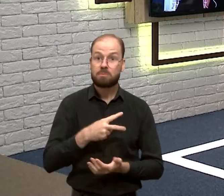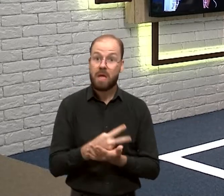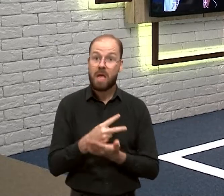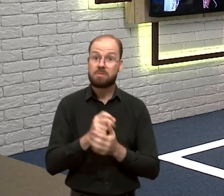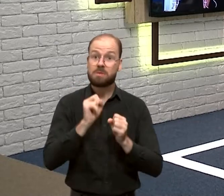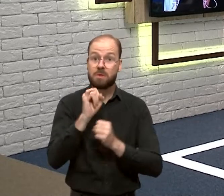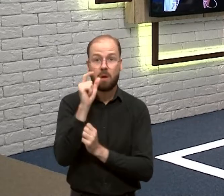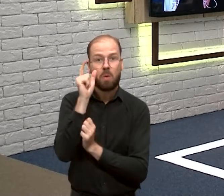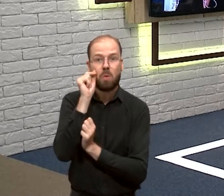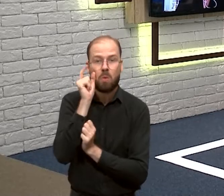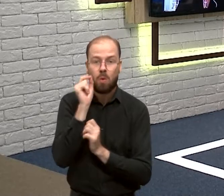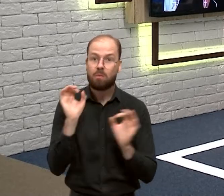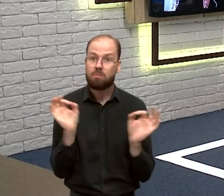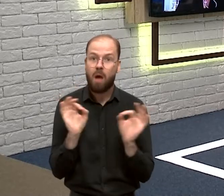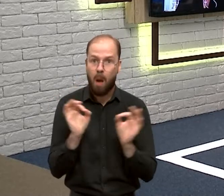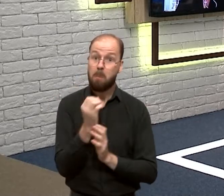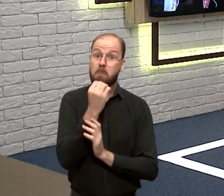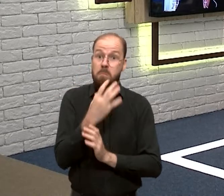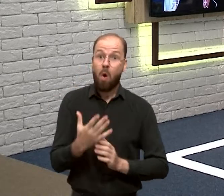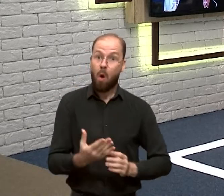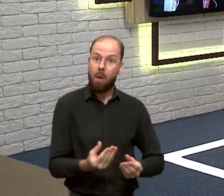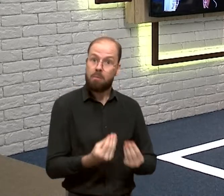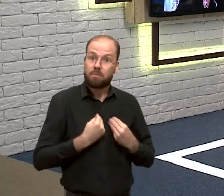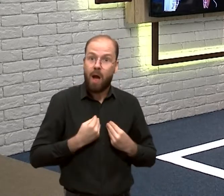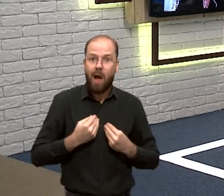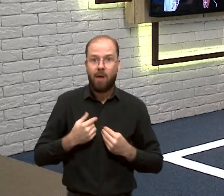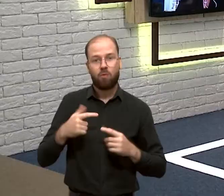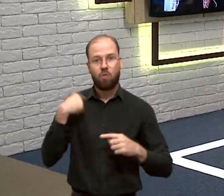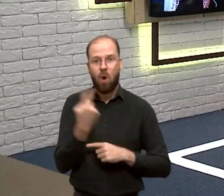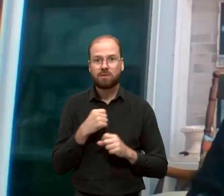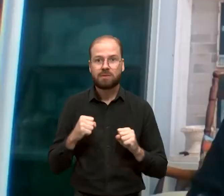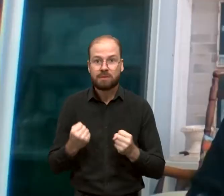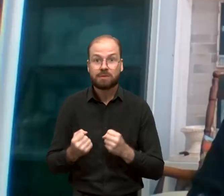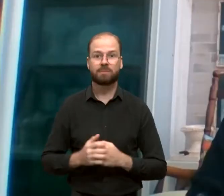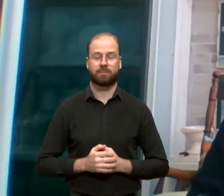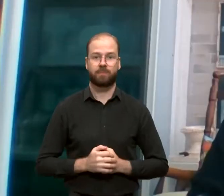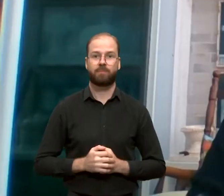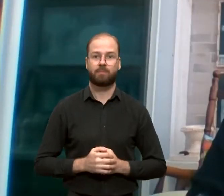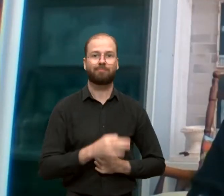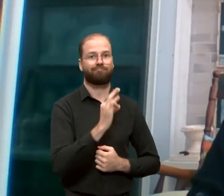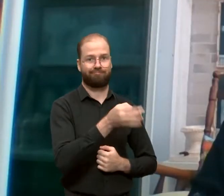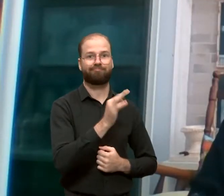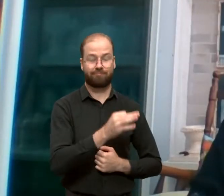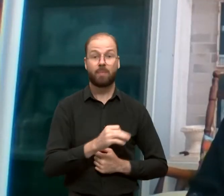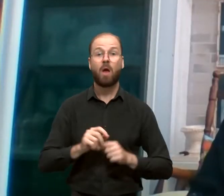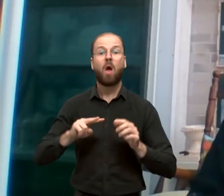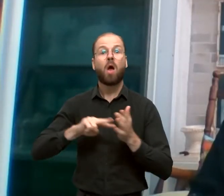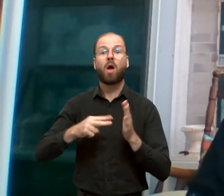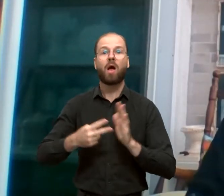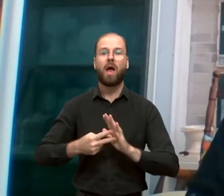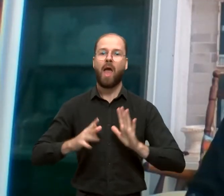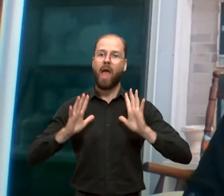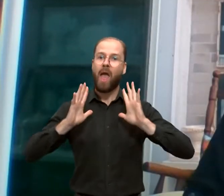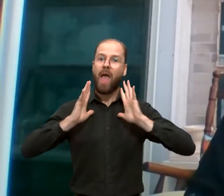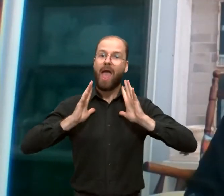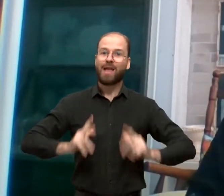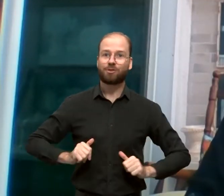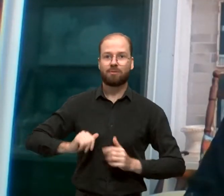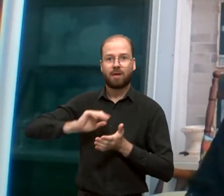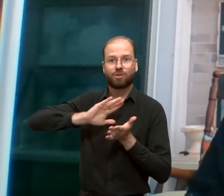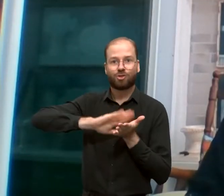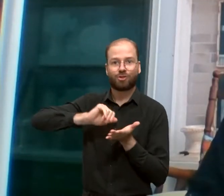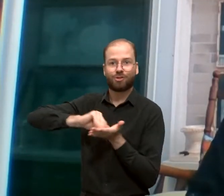insônia? Exatamente, Camila. Isso aí é fundamental. Essa higiene do sono nada mais é que